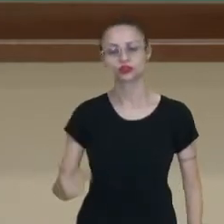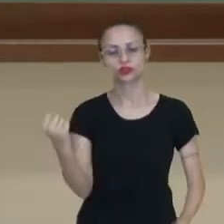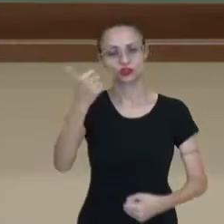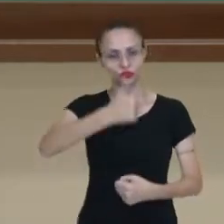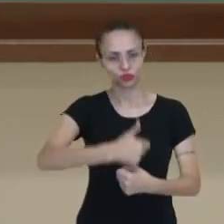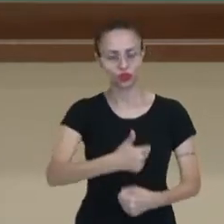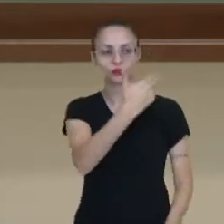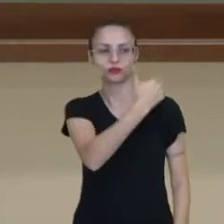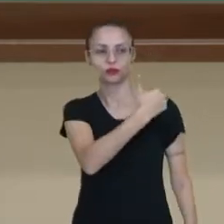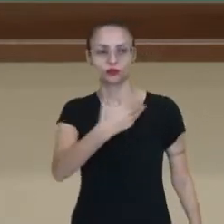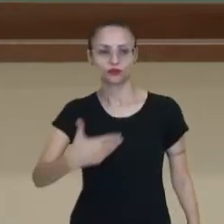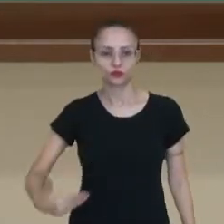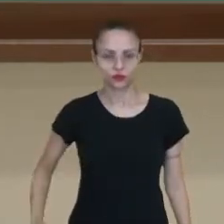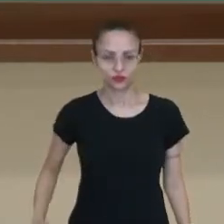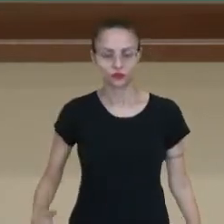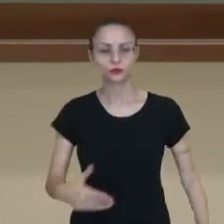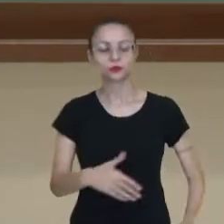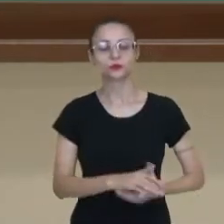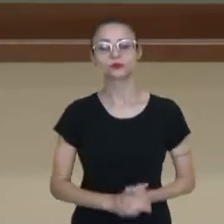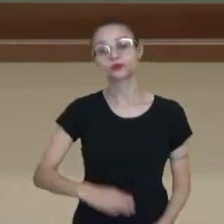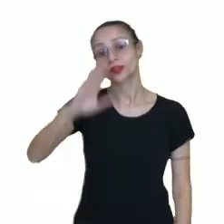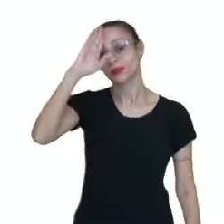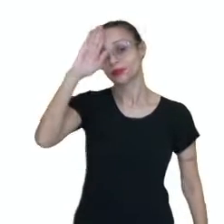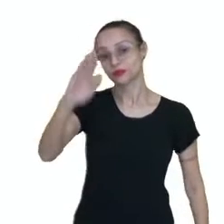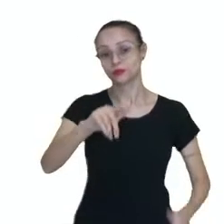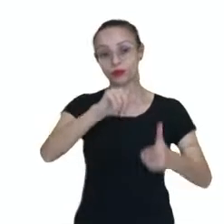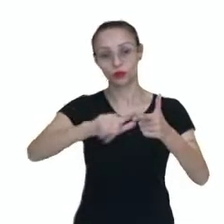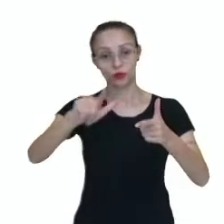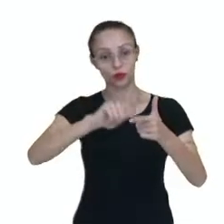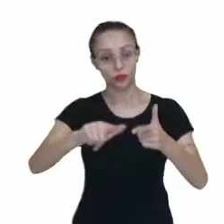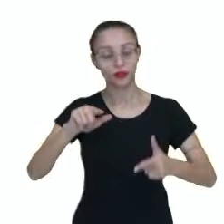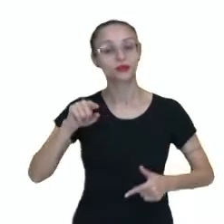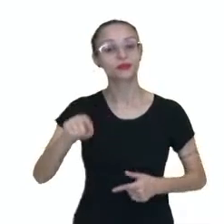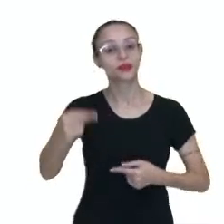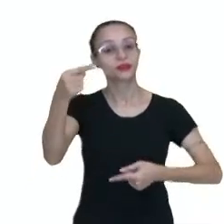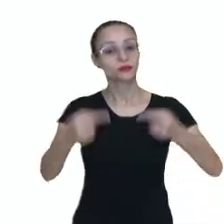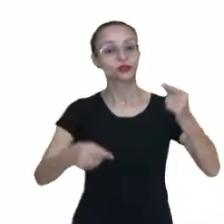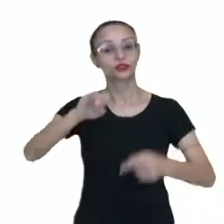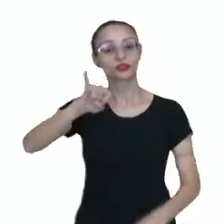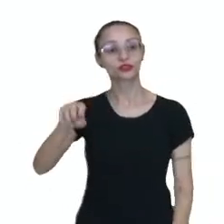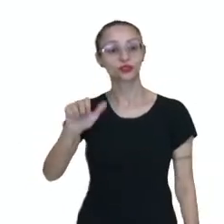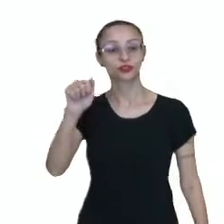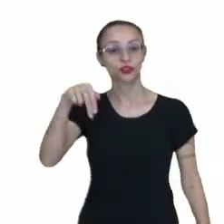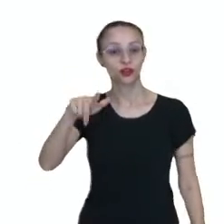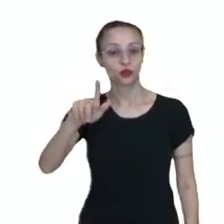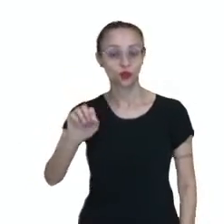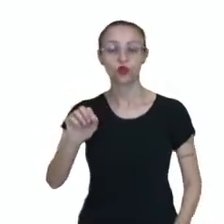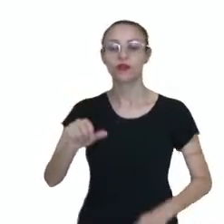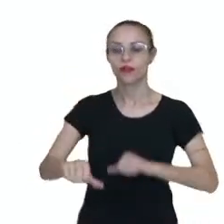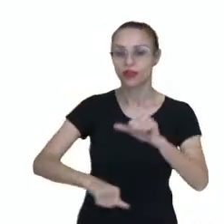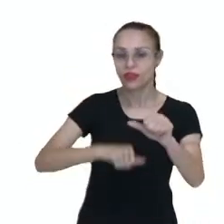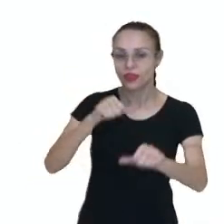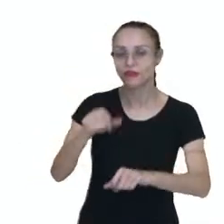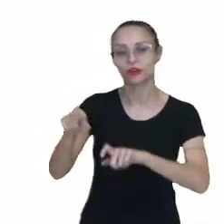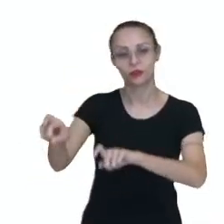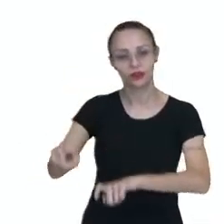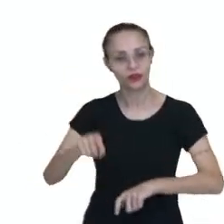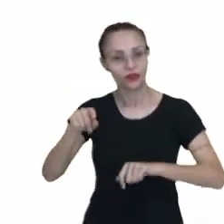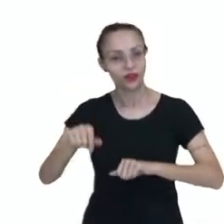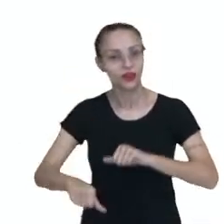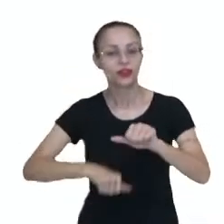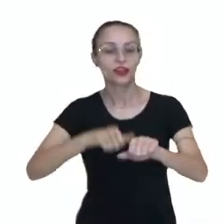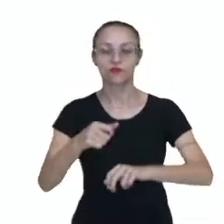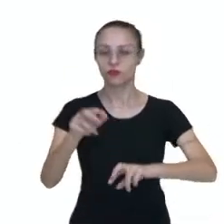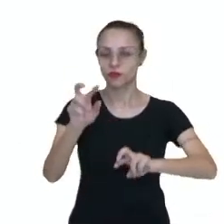de governo. O principal programa político de Jango eram as reformas de base. Ele pregava reforma agrária, reforma